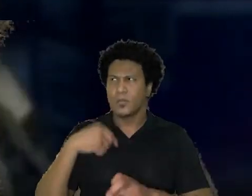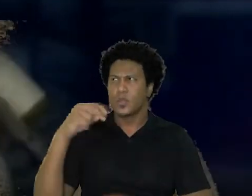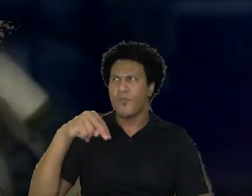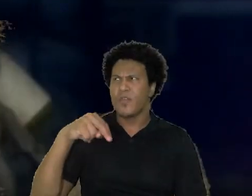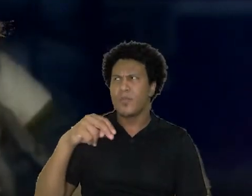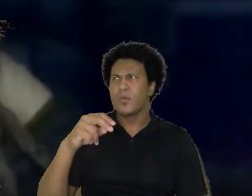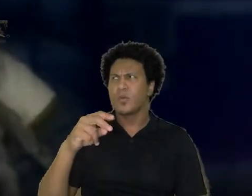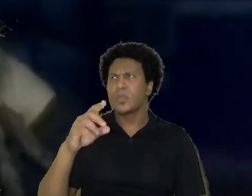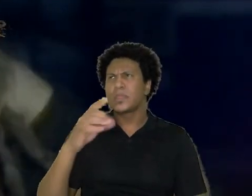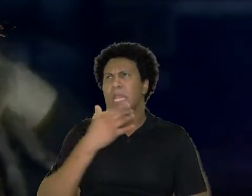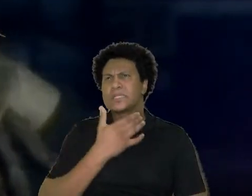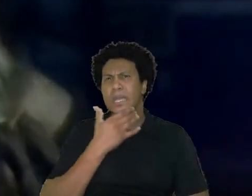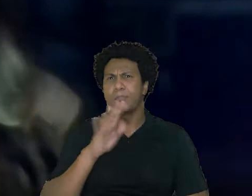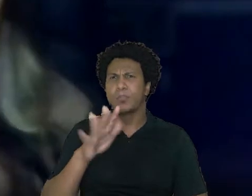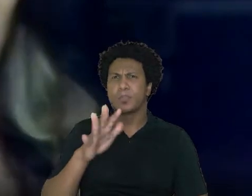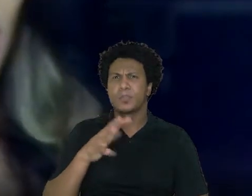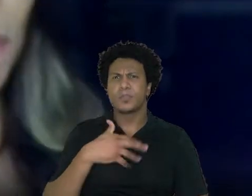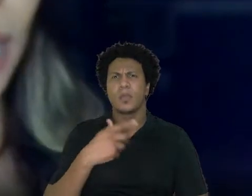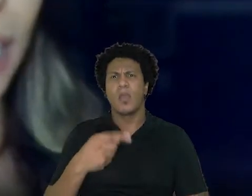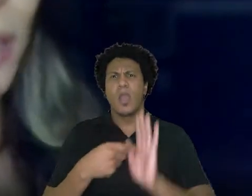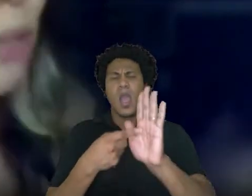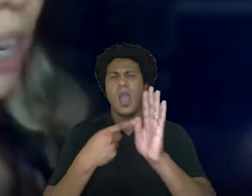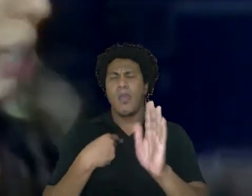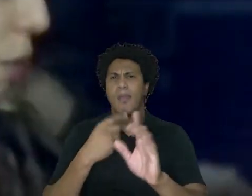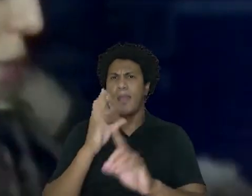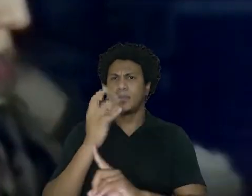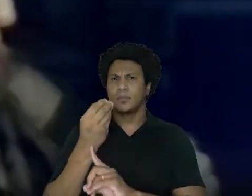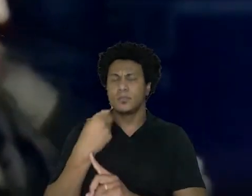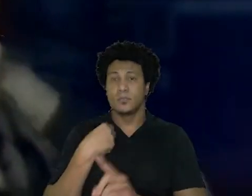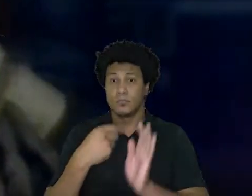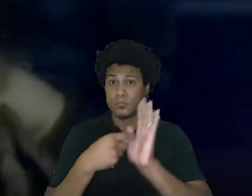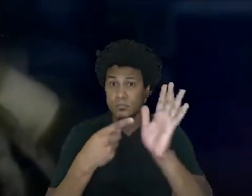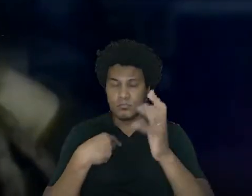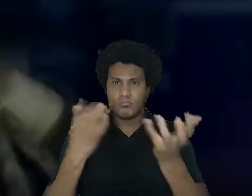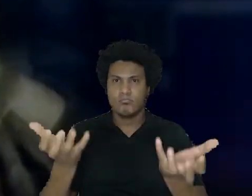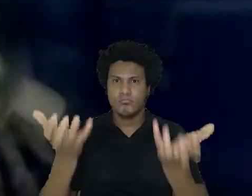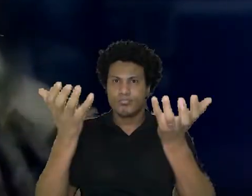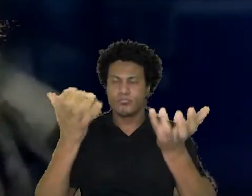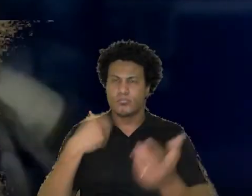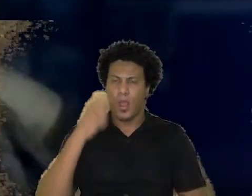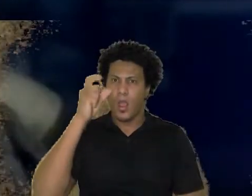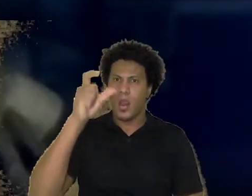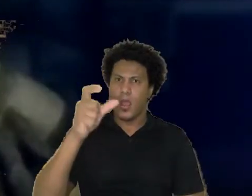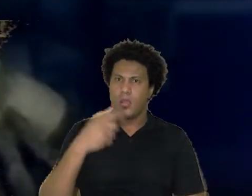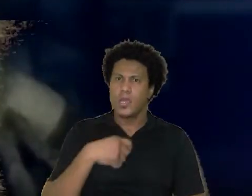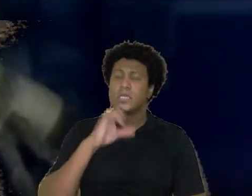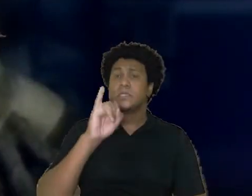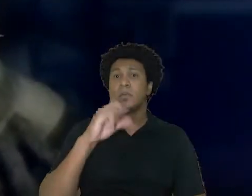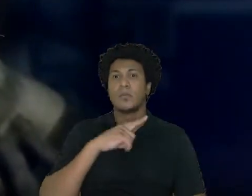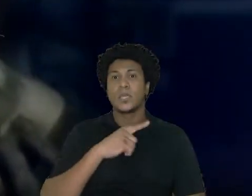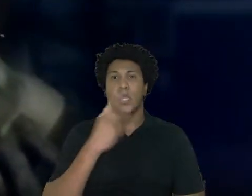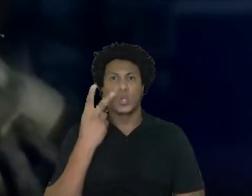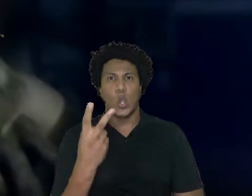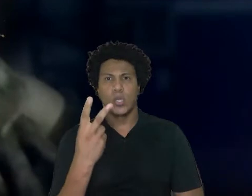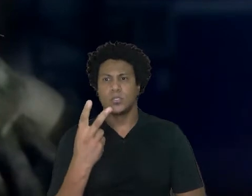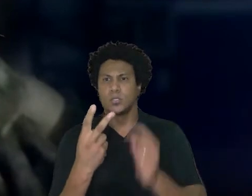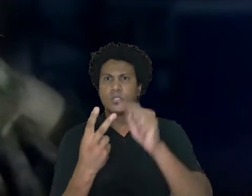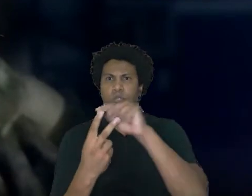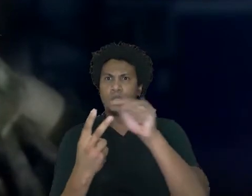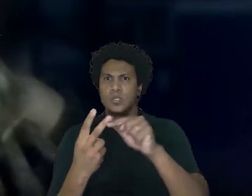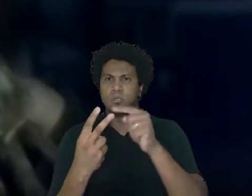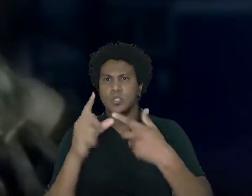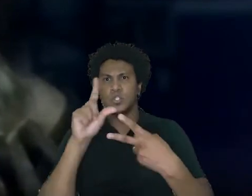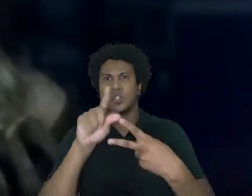descritivo, né? Já diria o Felipe Mianes, não fala que ele fez aqui pelo CCBJ também, novembro, foi dezembro, é